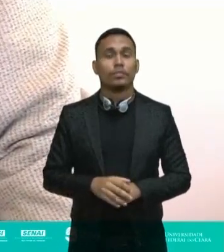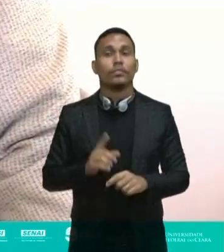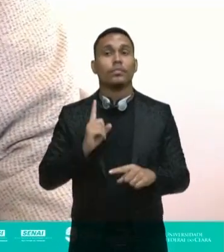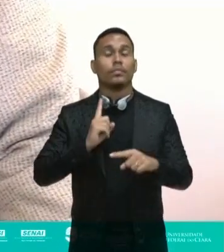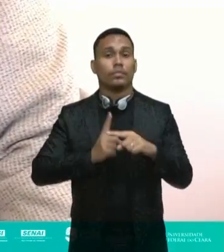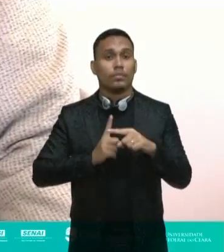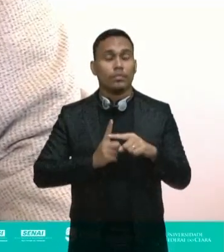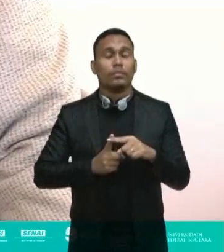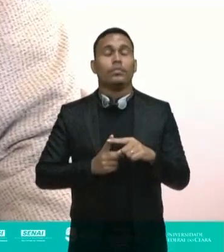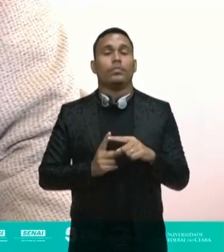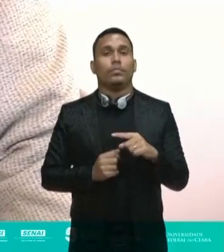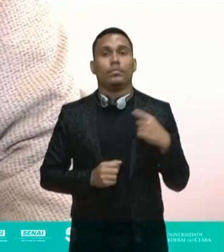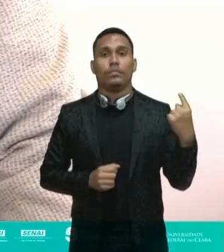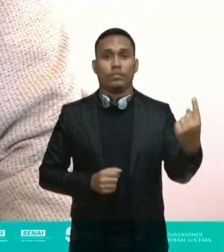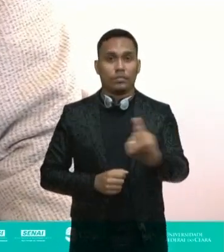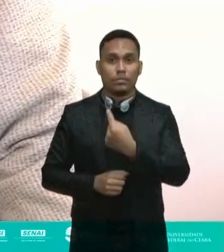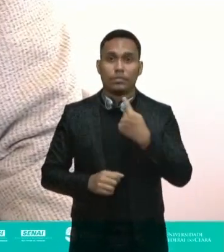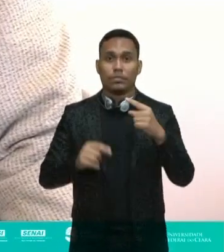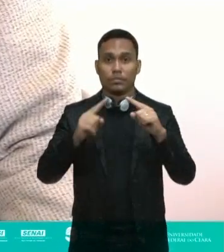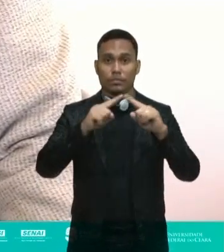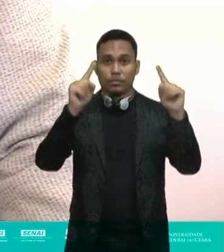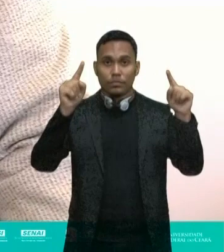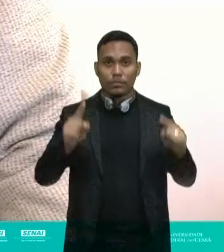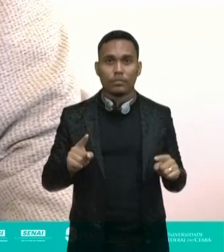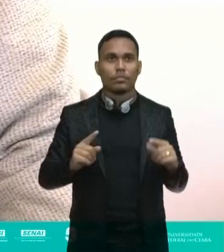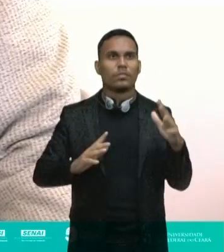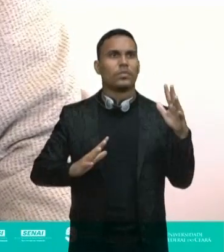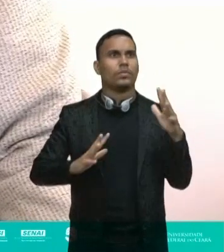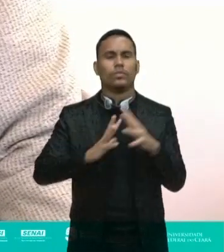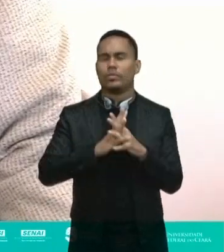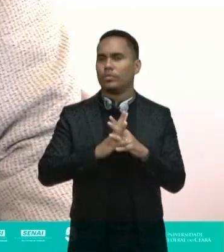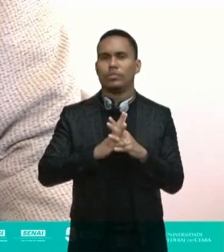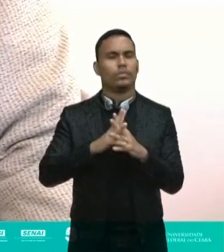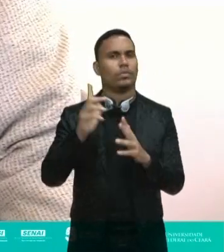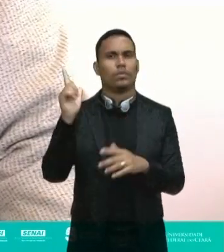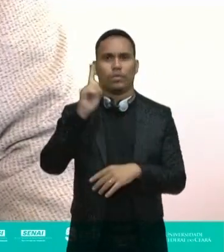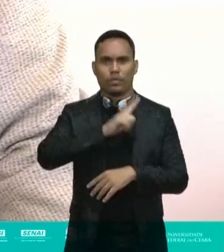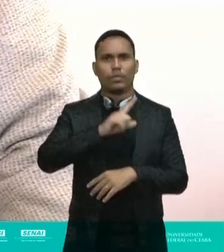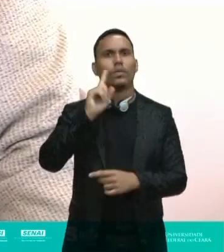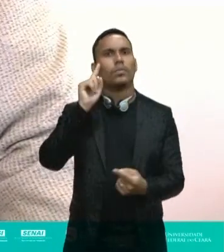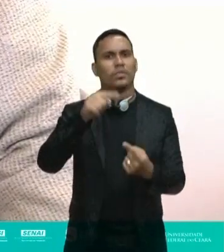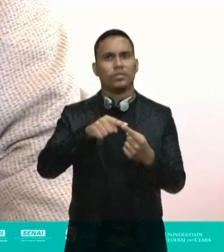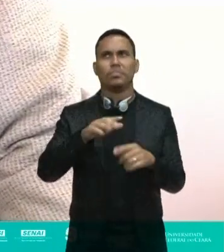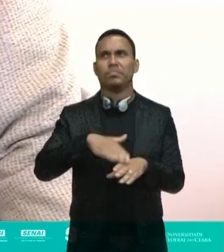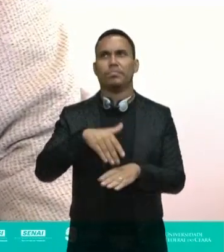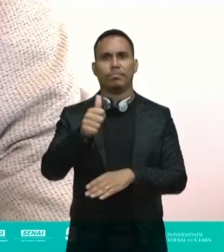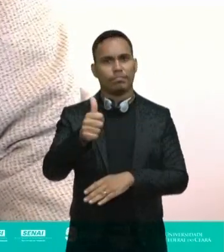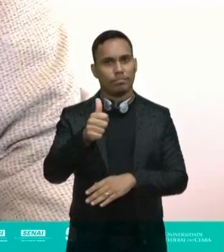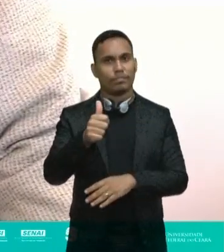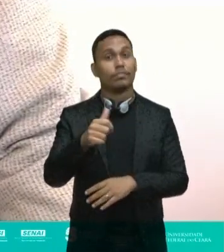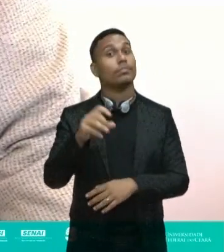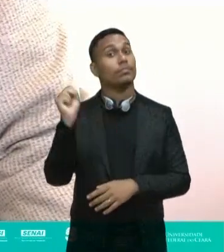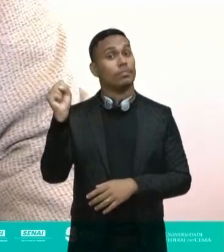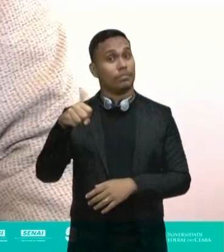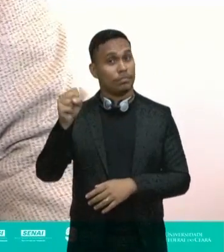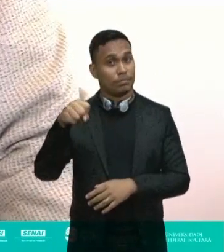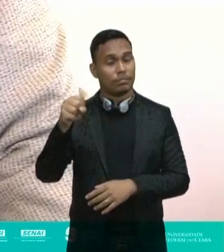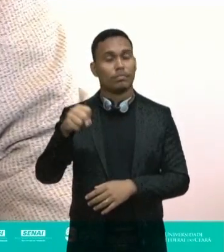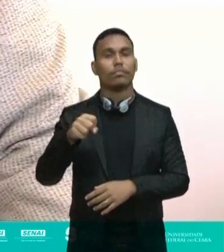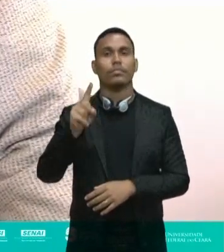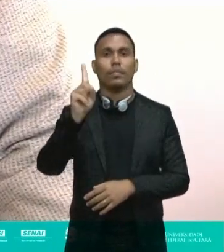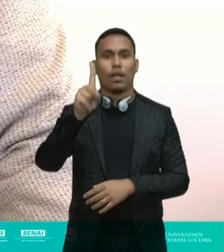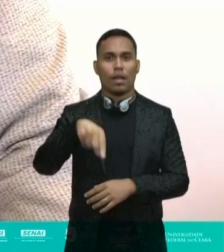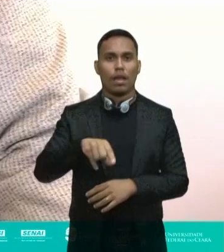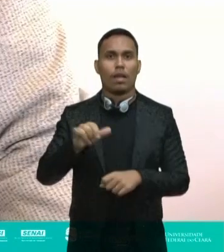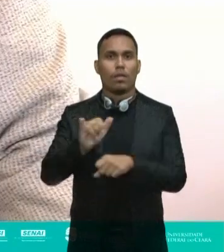porque a realidade dos projetos ultrapassou em muito os objetivos iniciais da estratégia. Assim, a generalidade das